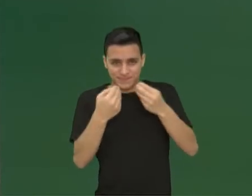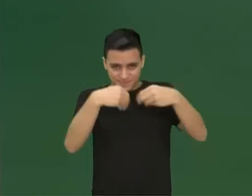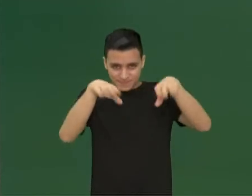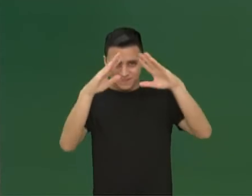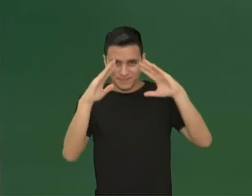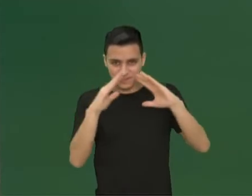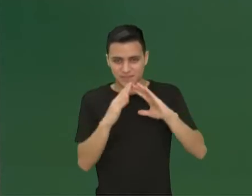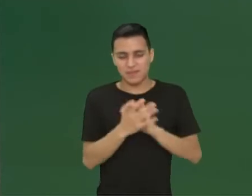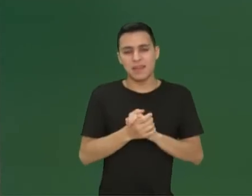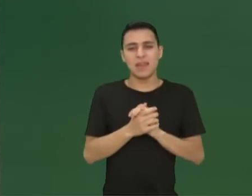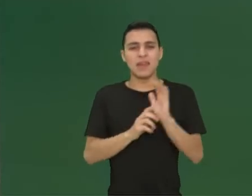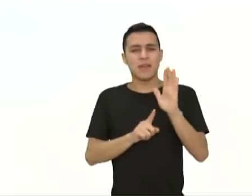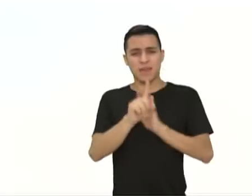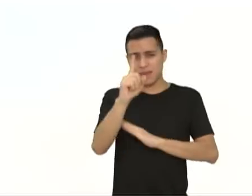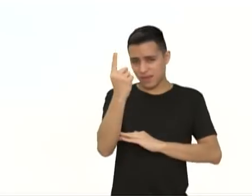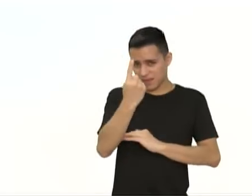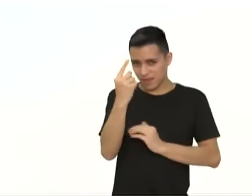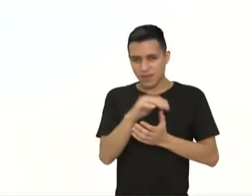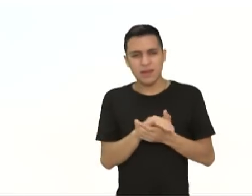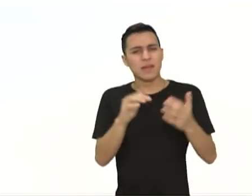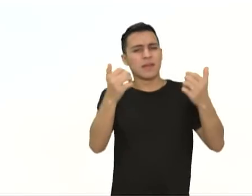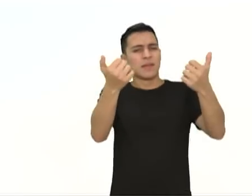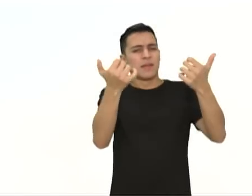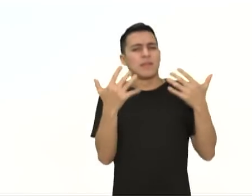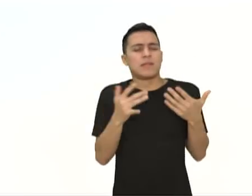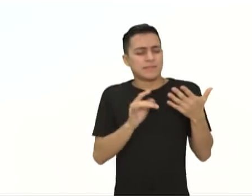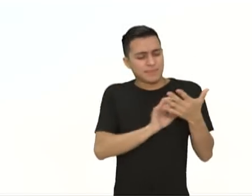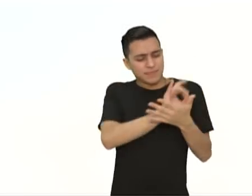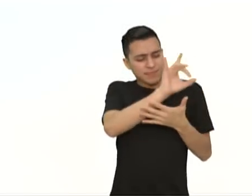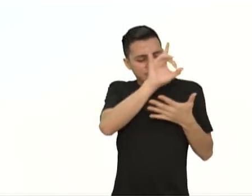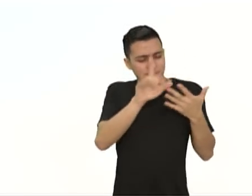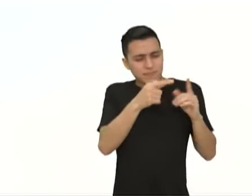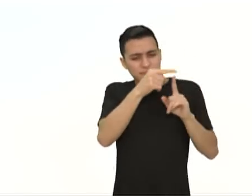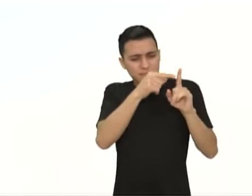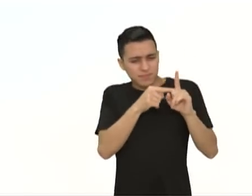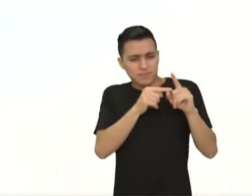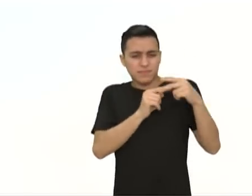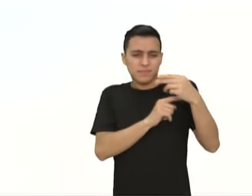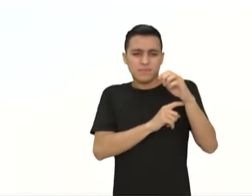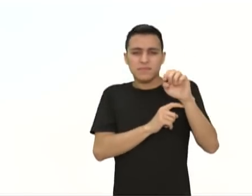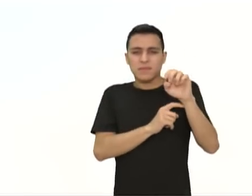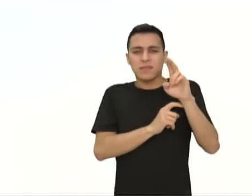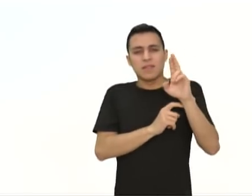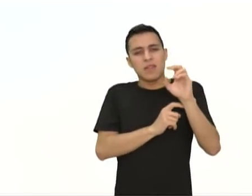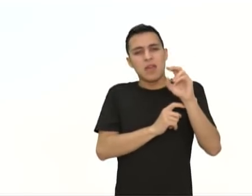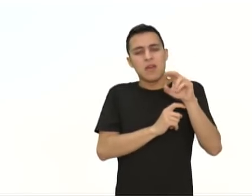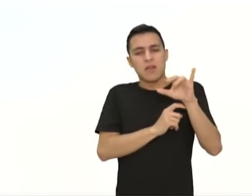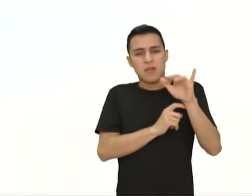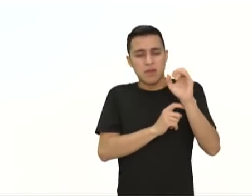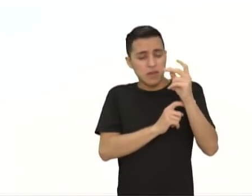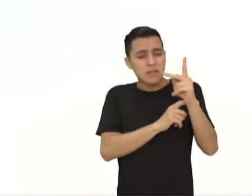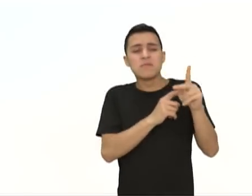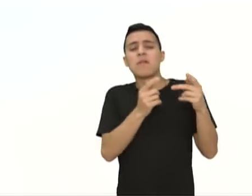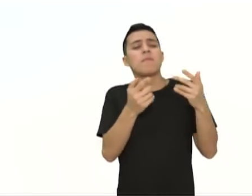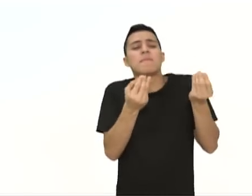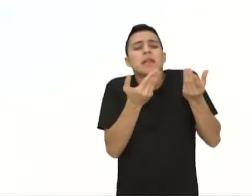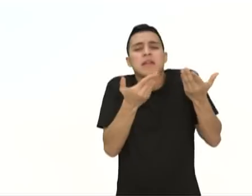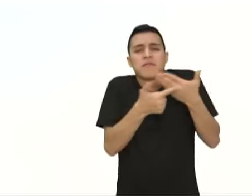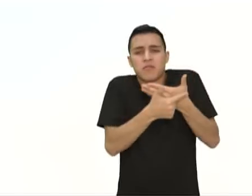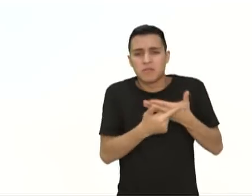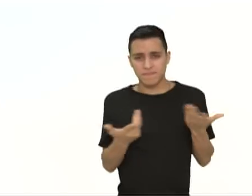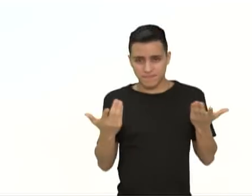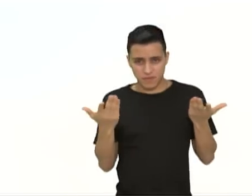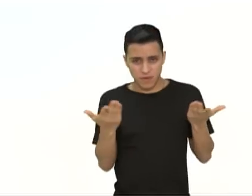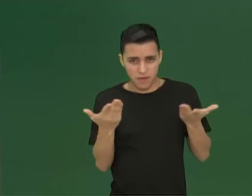casa. Pergunta número 1. Explique cada um dos tipos de neurônios em relação às suas funções. Você